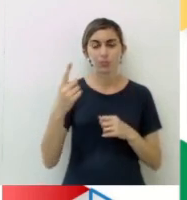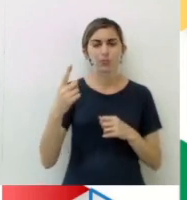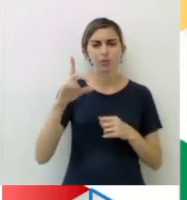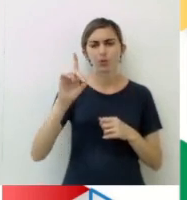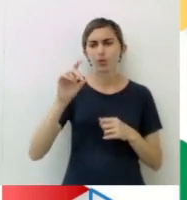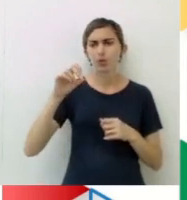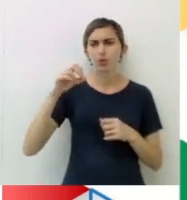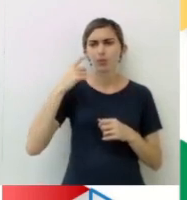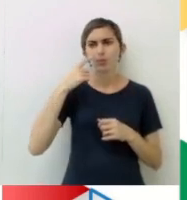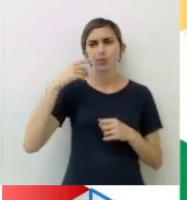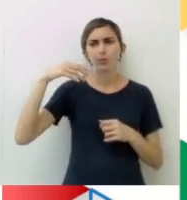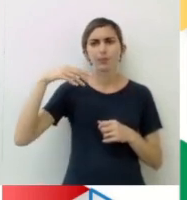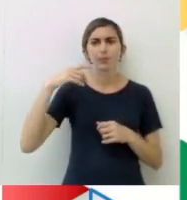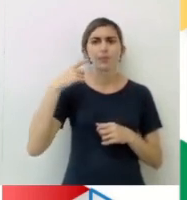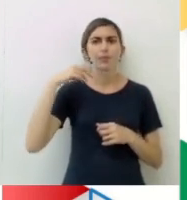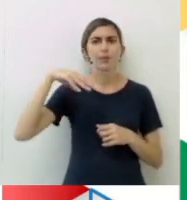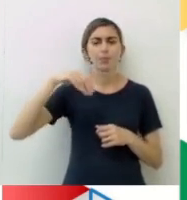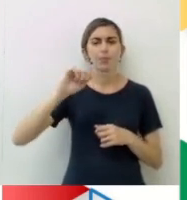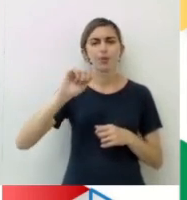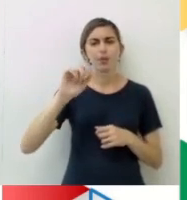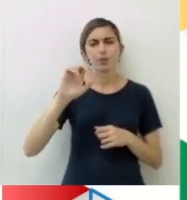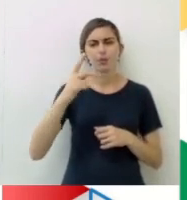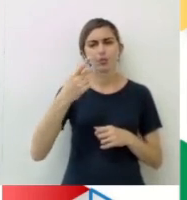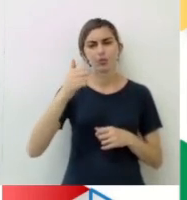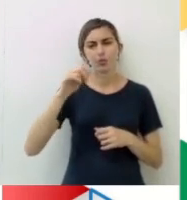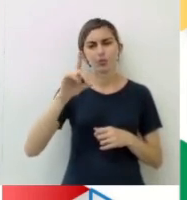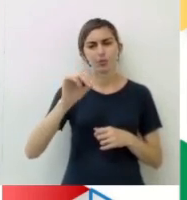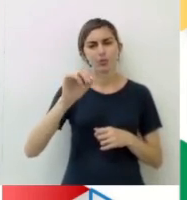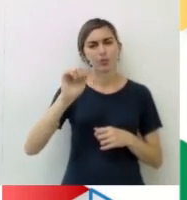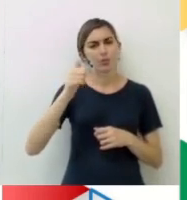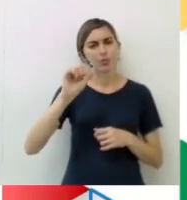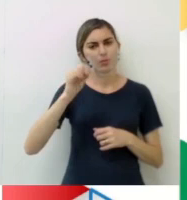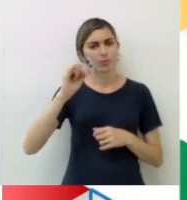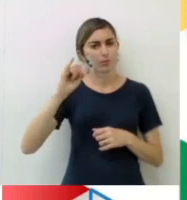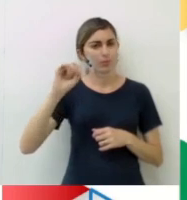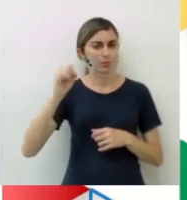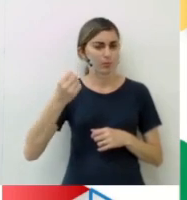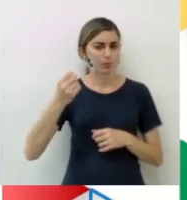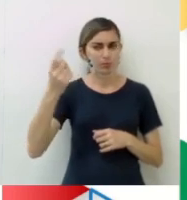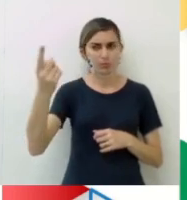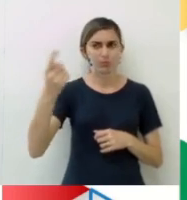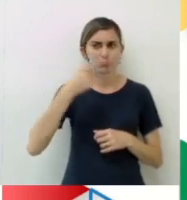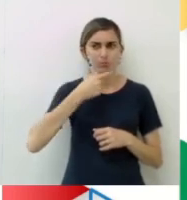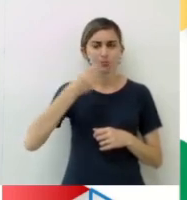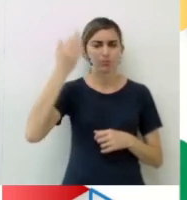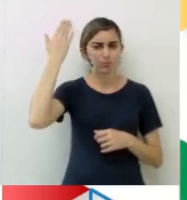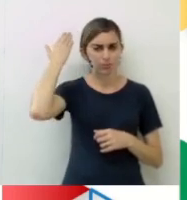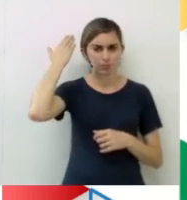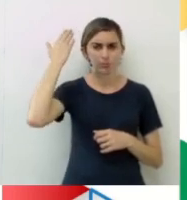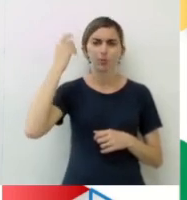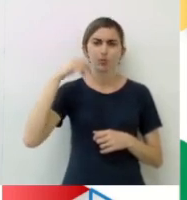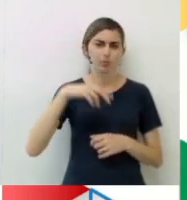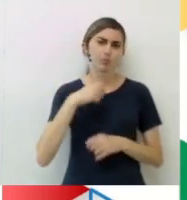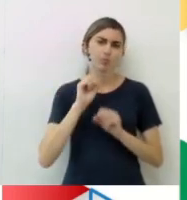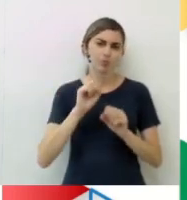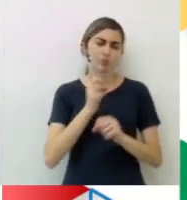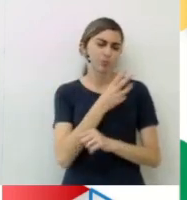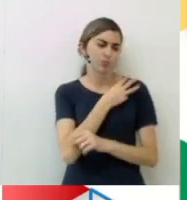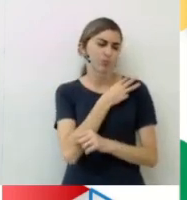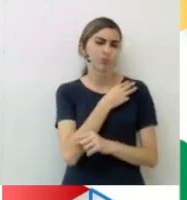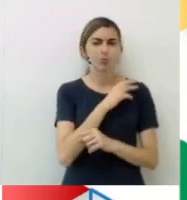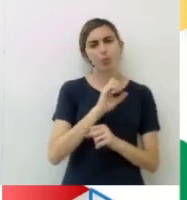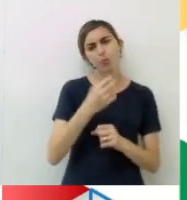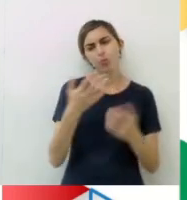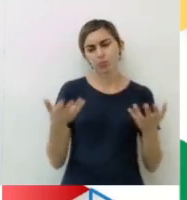Casmurro Machado de Assis. Dom Casmurro, vocês vão conhecer no ensino médio, ou podem conhecer agora, como